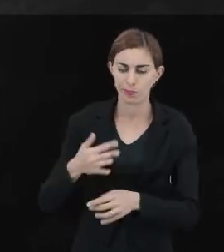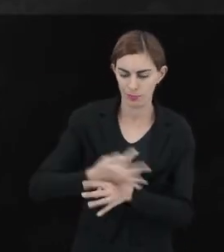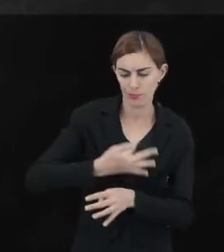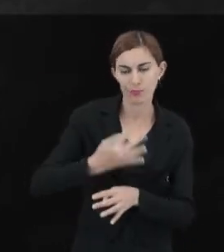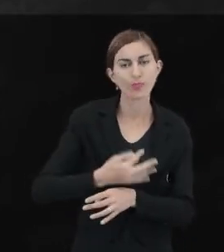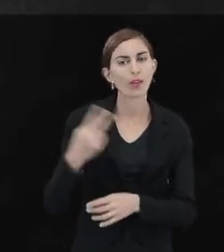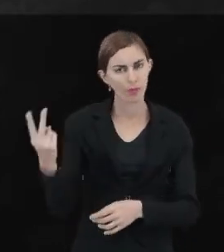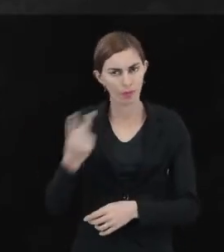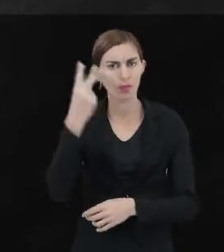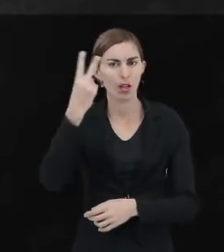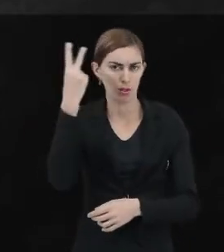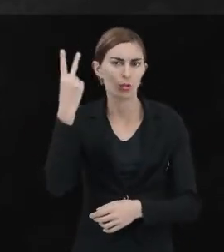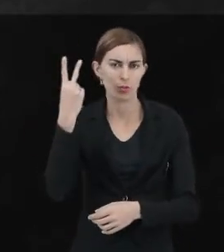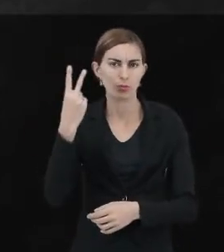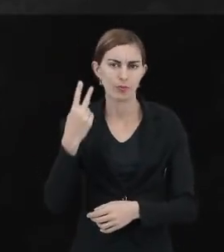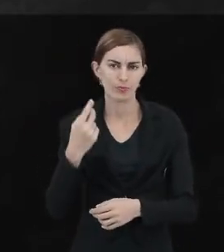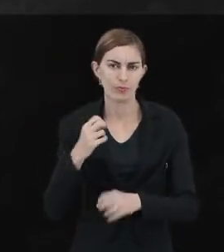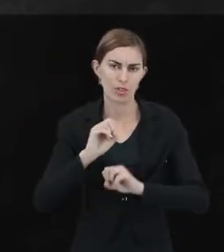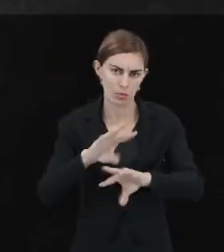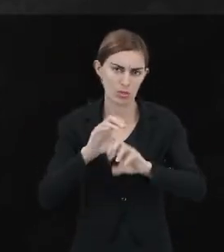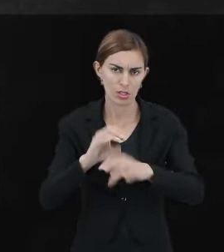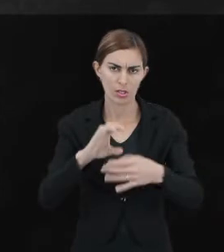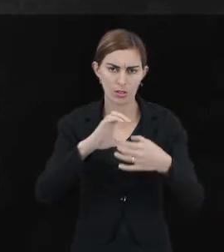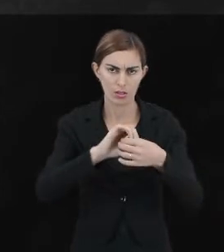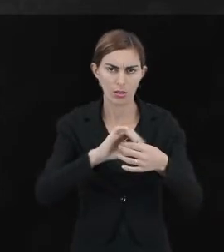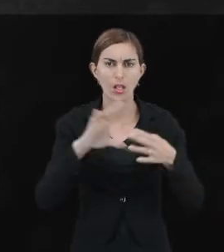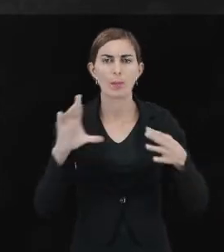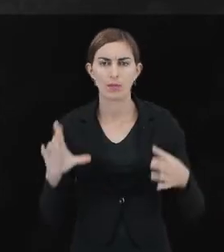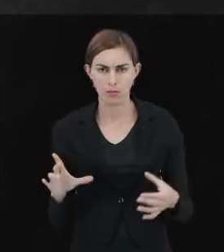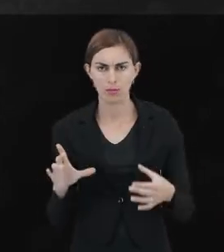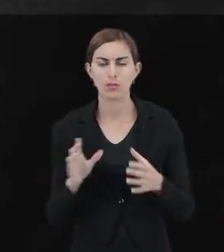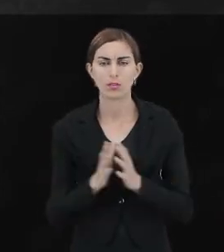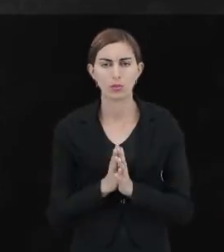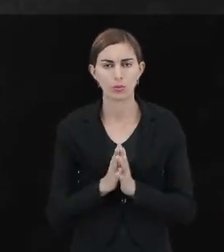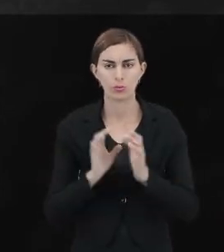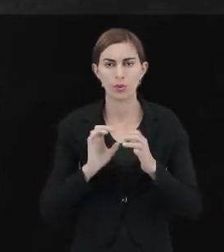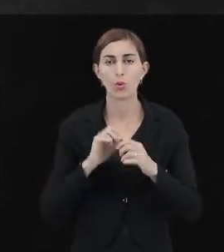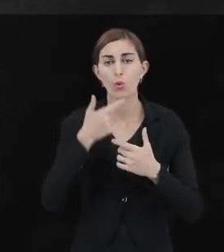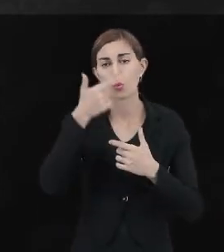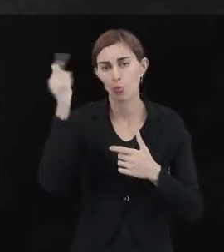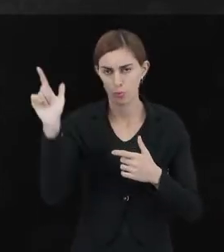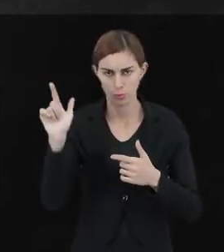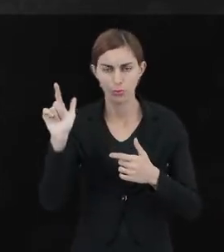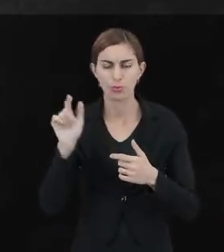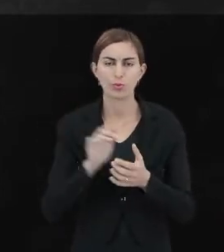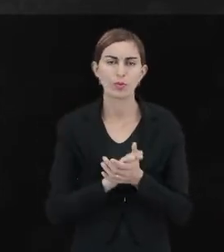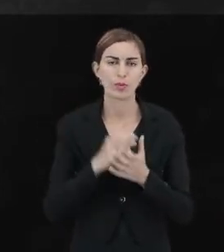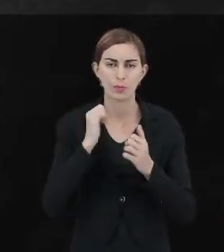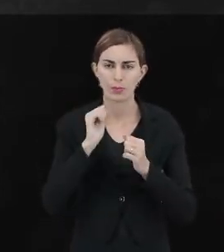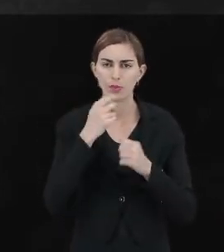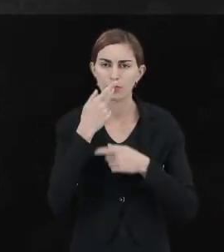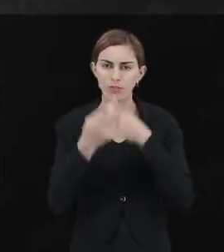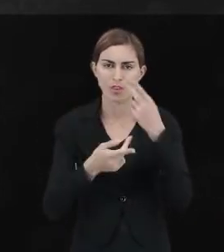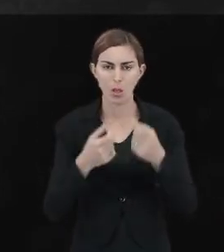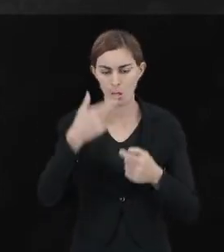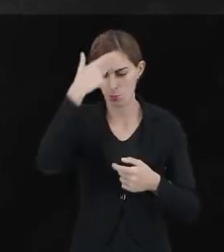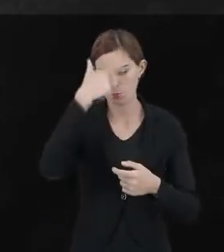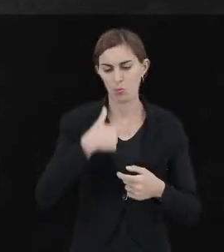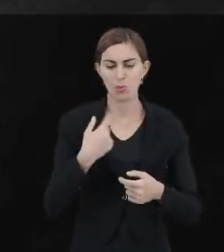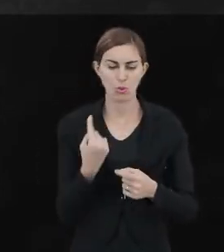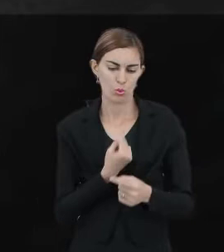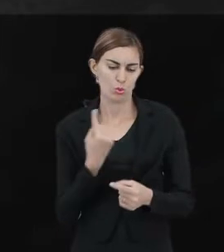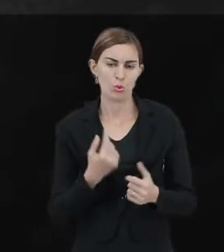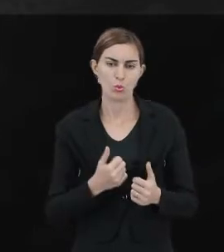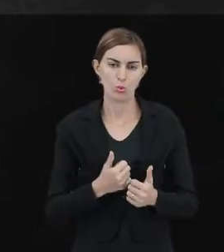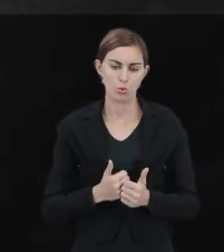são valores que definem uma educação democrática. Por outro lado, eu poderia dizer que o individualismo